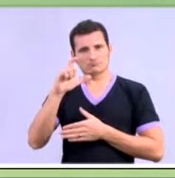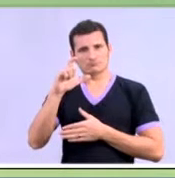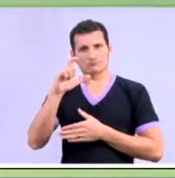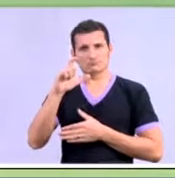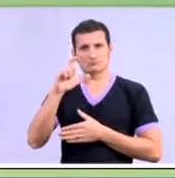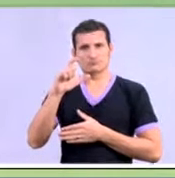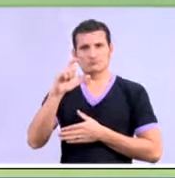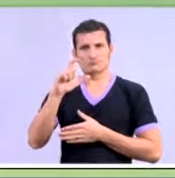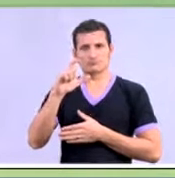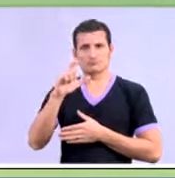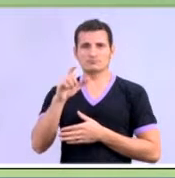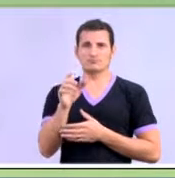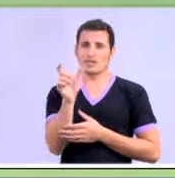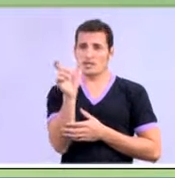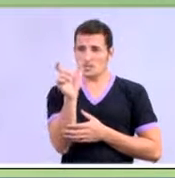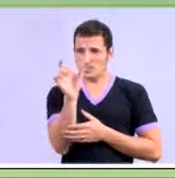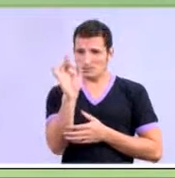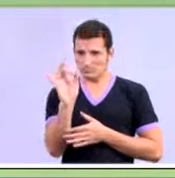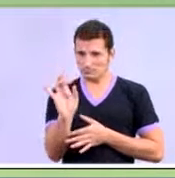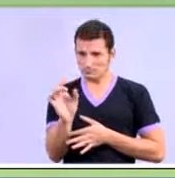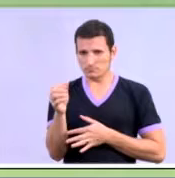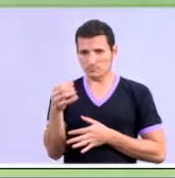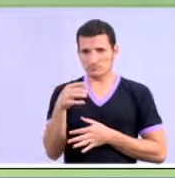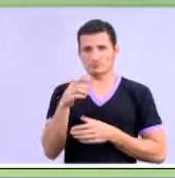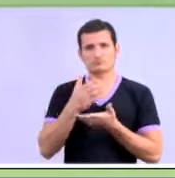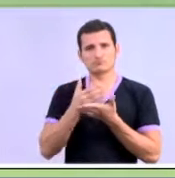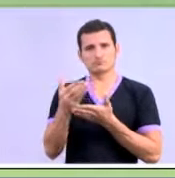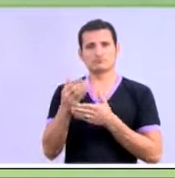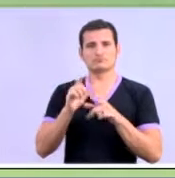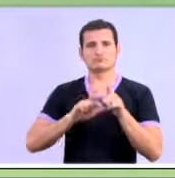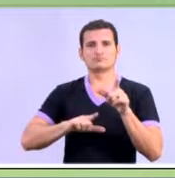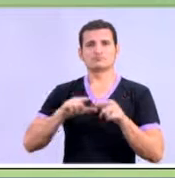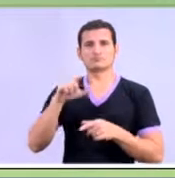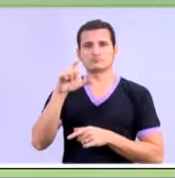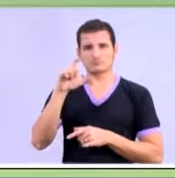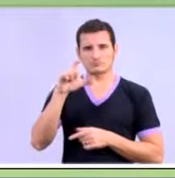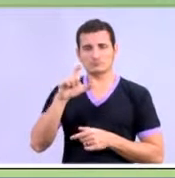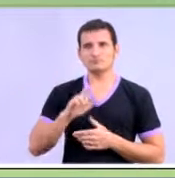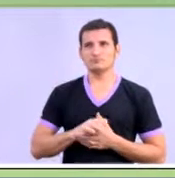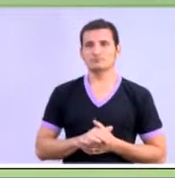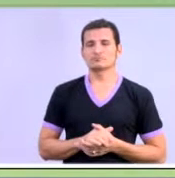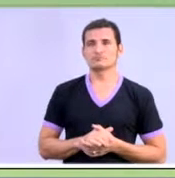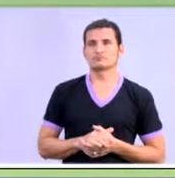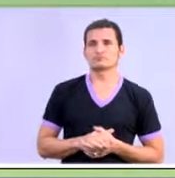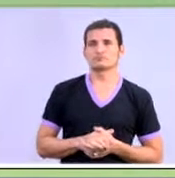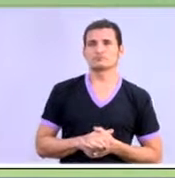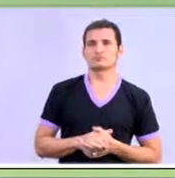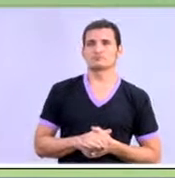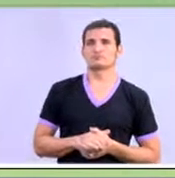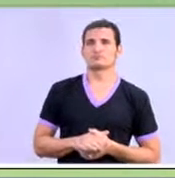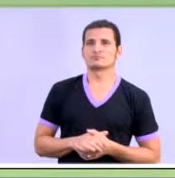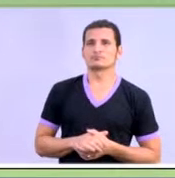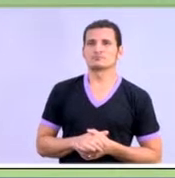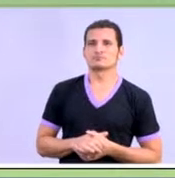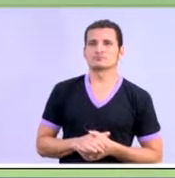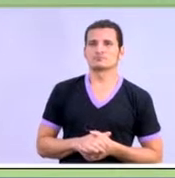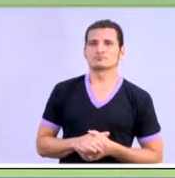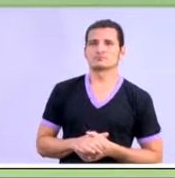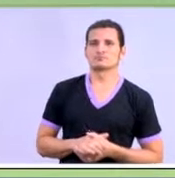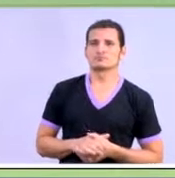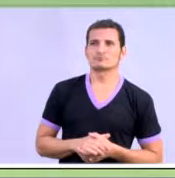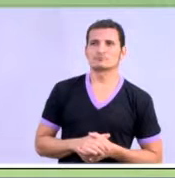palavra nova você inicia com uma letra maiúscula. Olha aqui, vamos dar uma olhada aqui na nossa lousa, gente, o nosso nome do método.